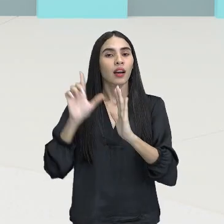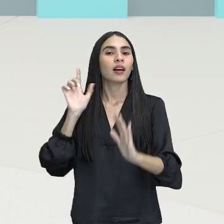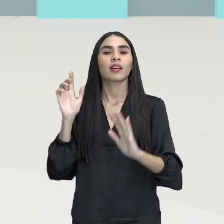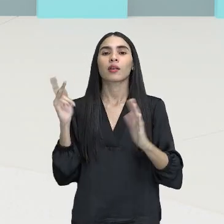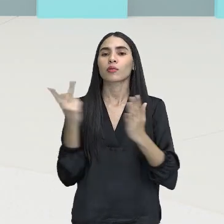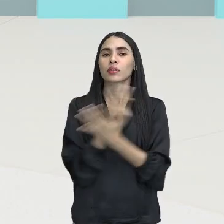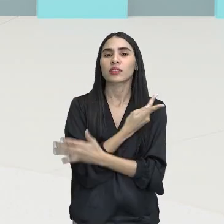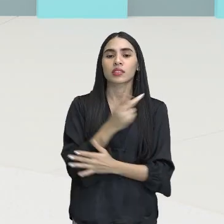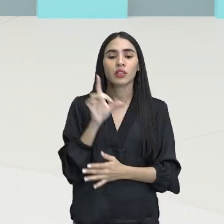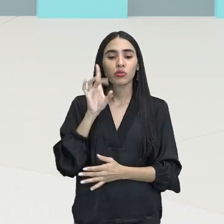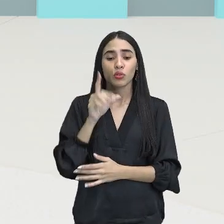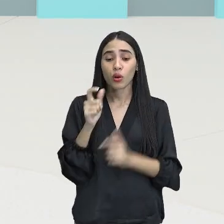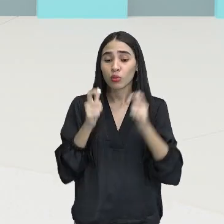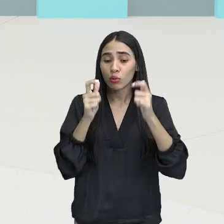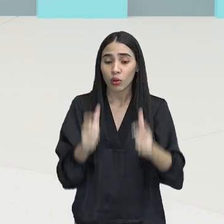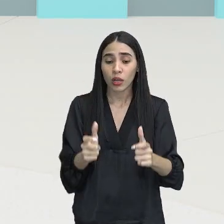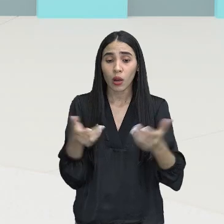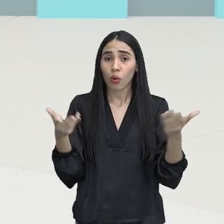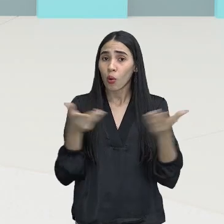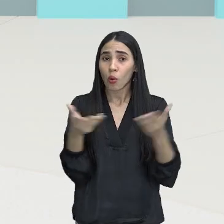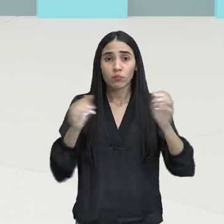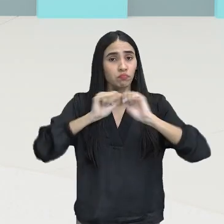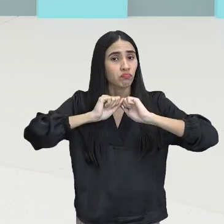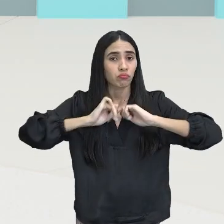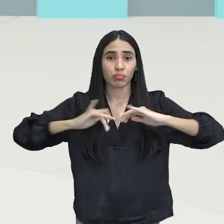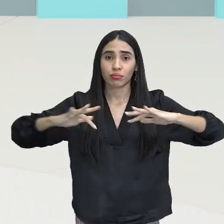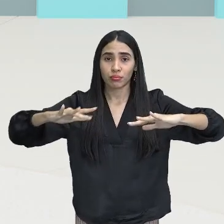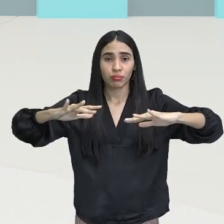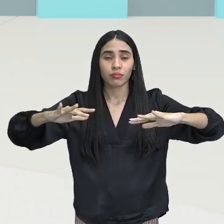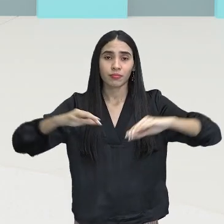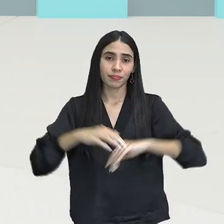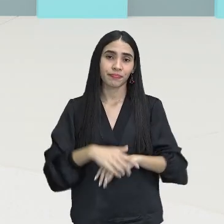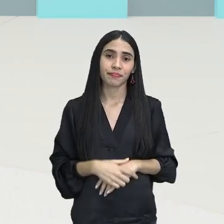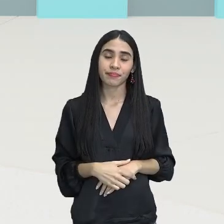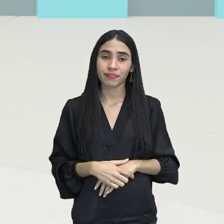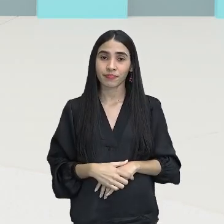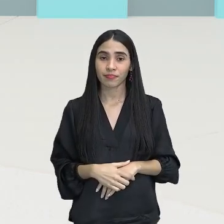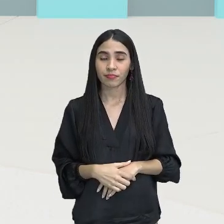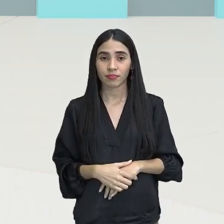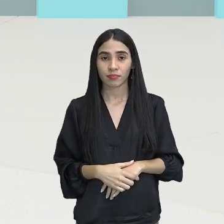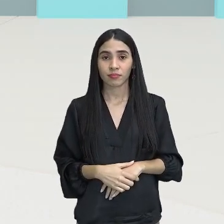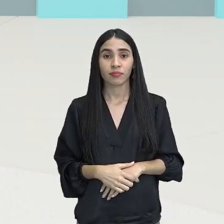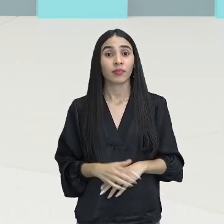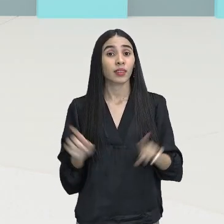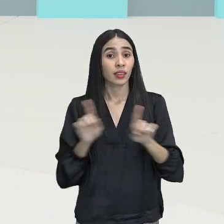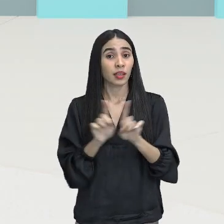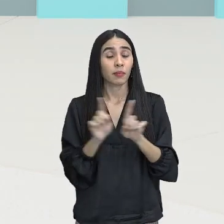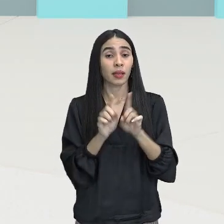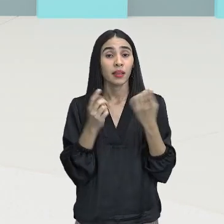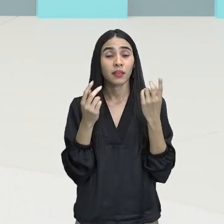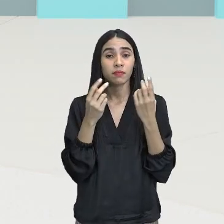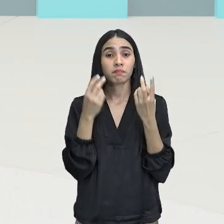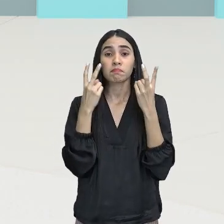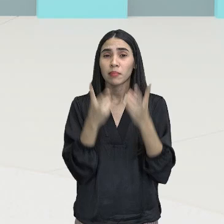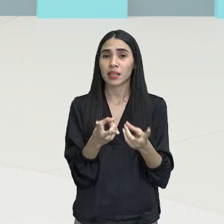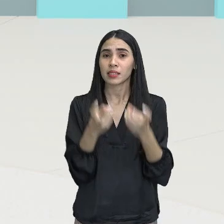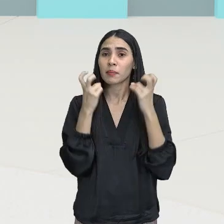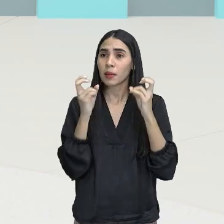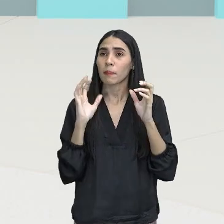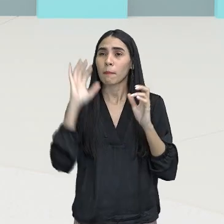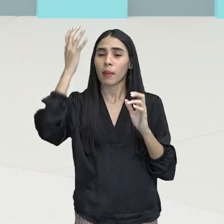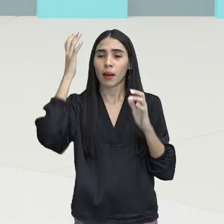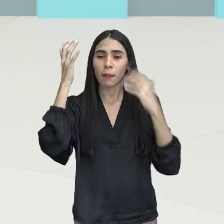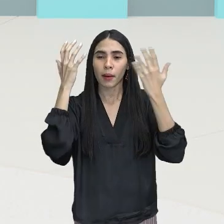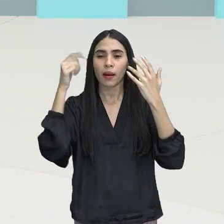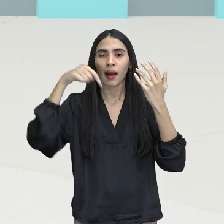acontecia apenas aqui e hoje ganharam grande dimensão, né? Quando olhamos os eventos que ocorrem aqui